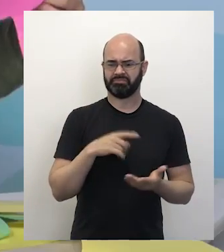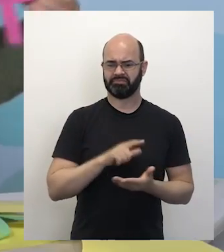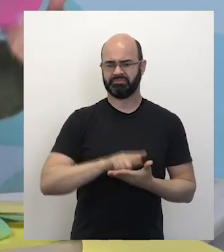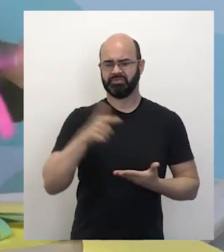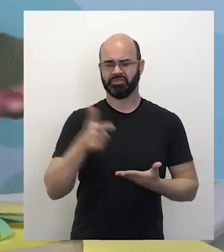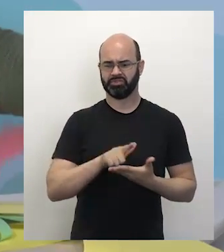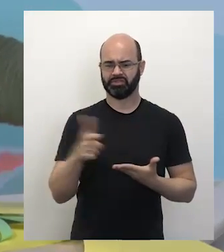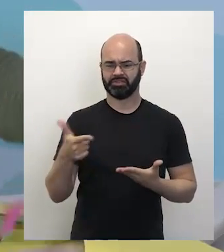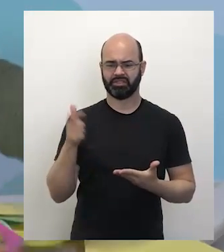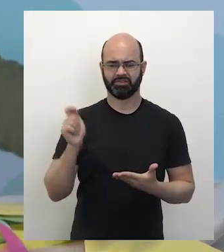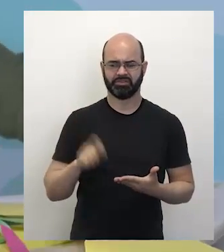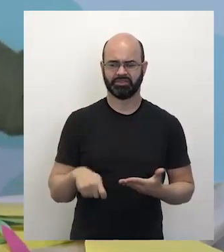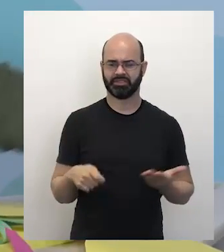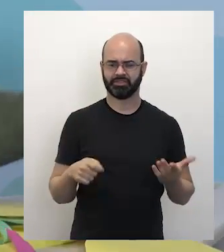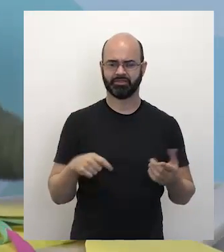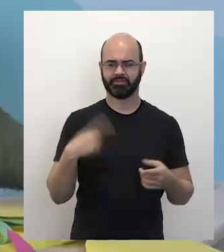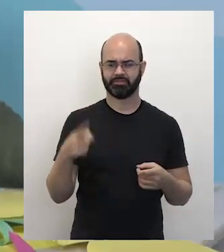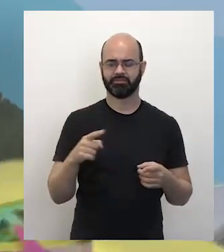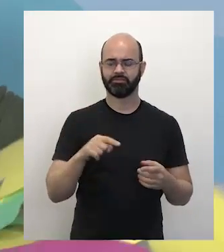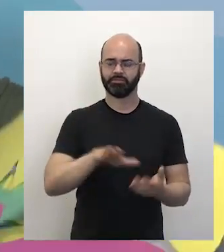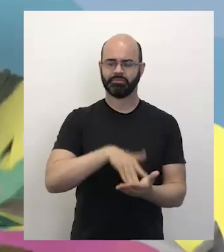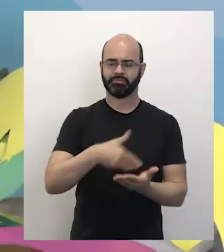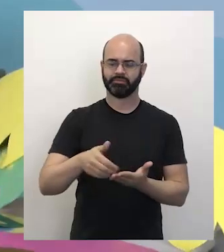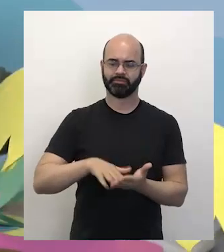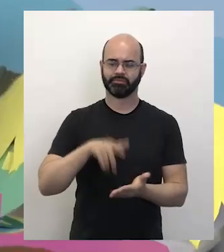Jornal e depois pintar com guache. Então,